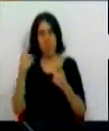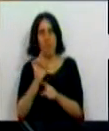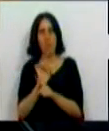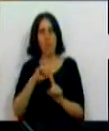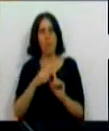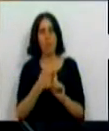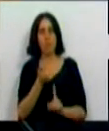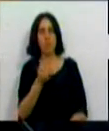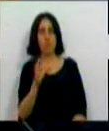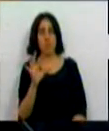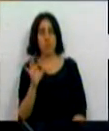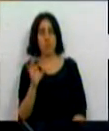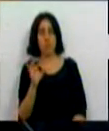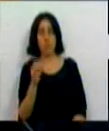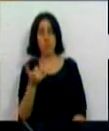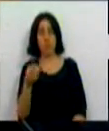de